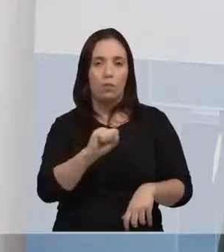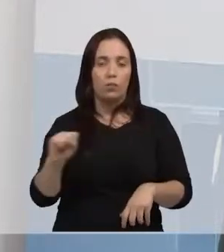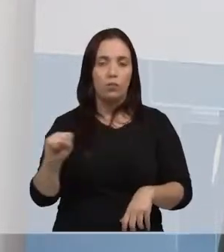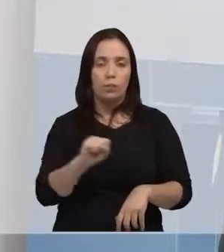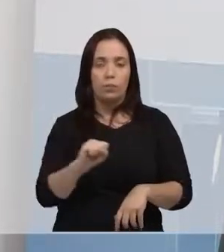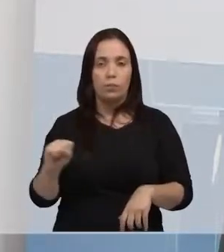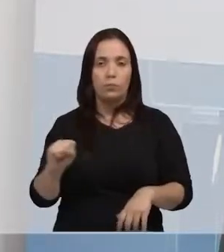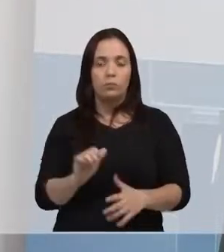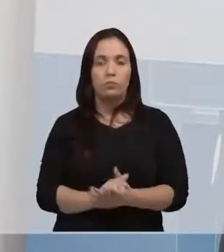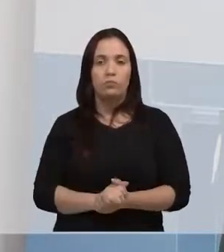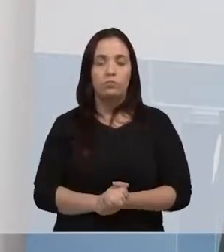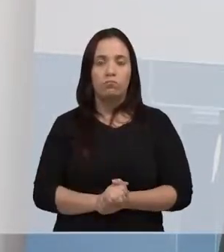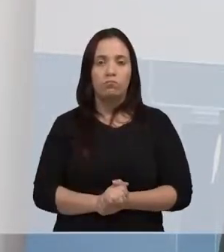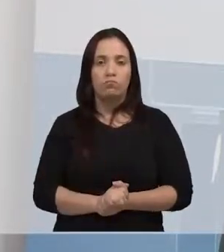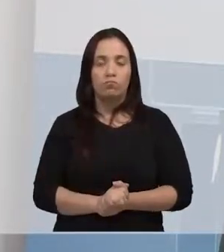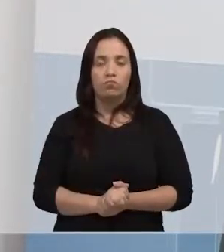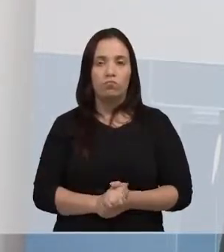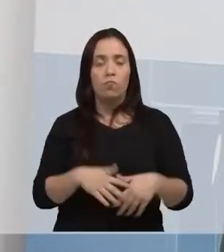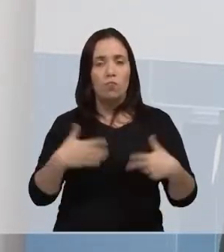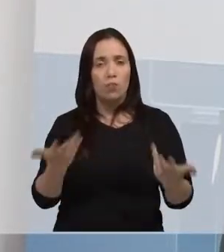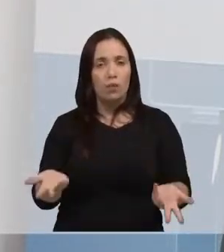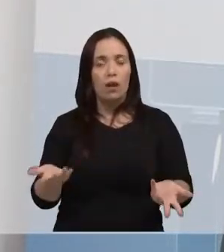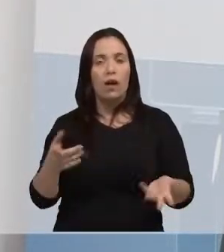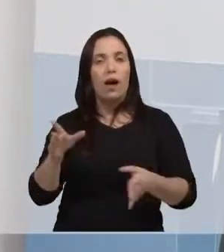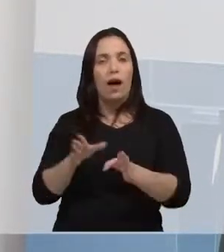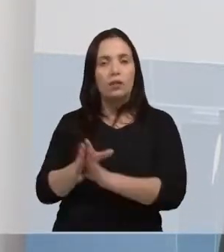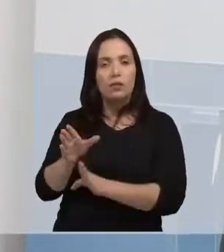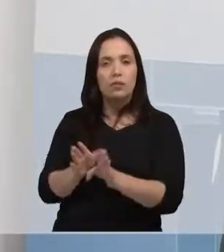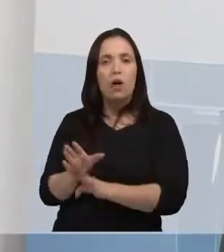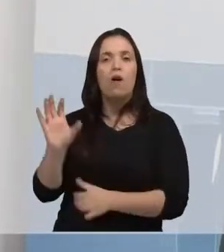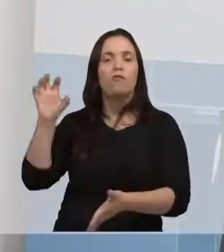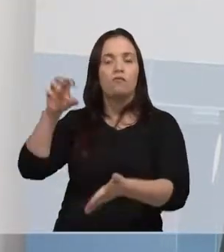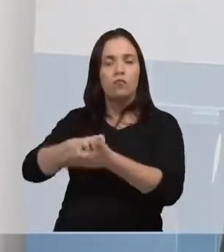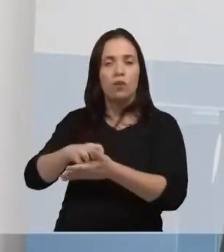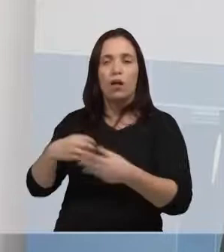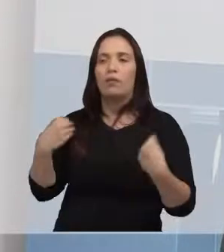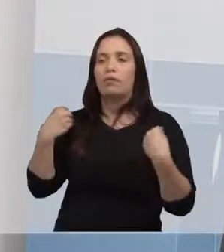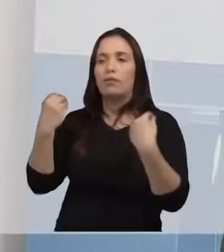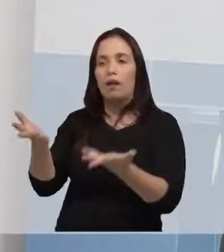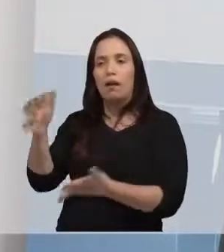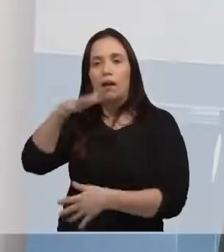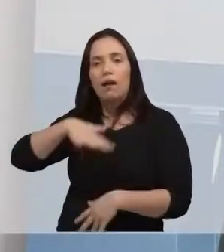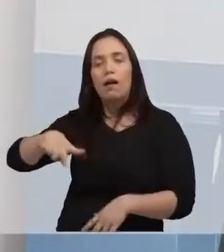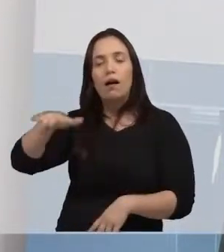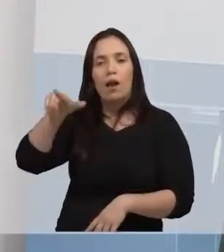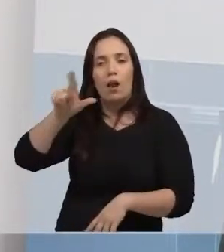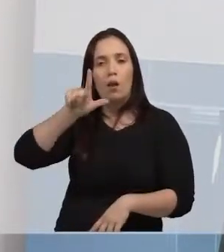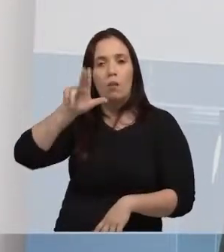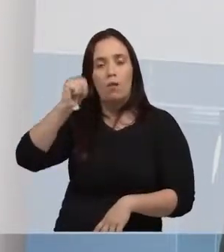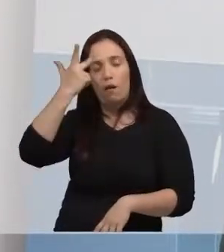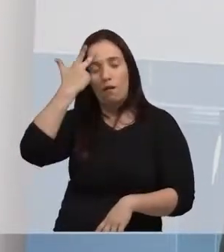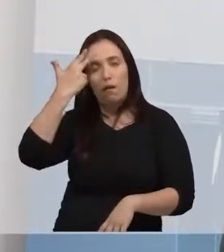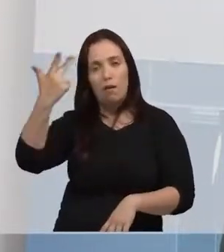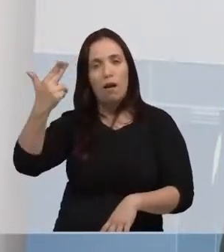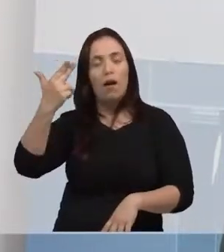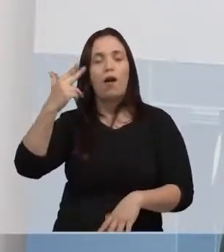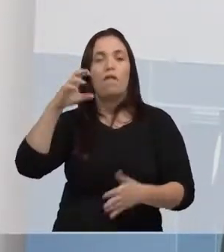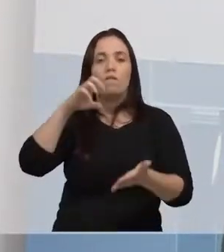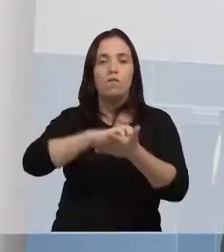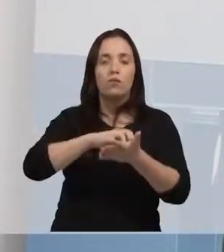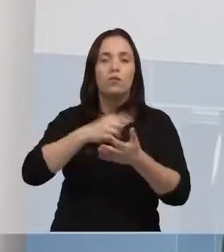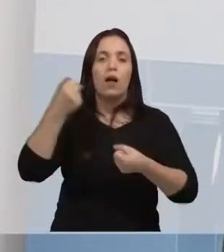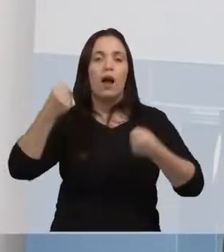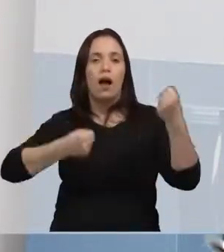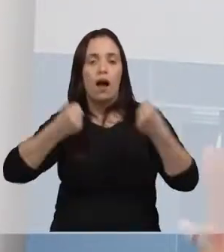Então, esses assessores e os 2 carros oficiais e os 4 servidores e